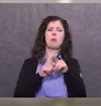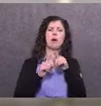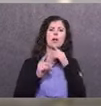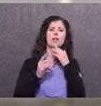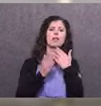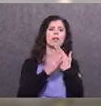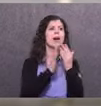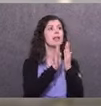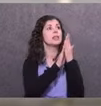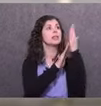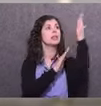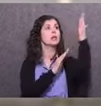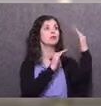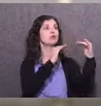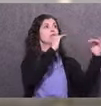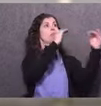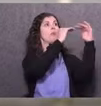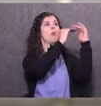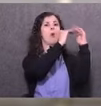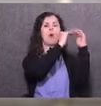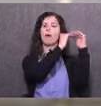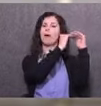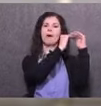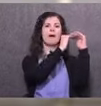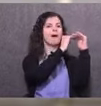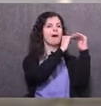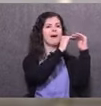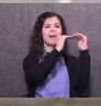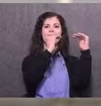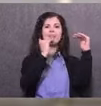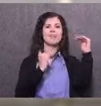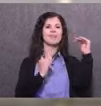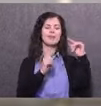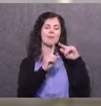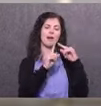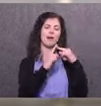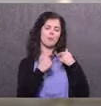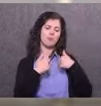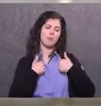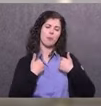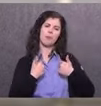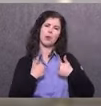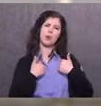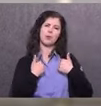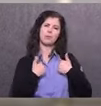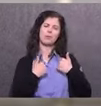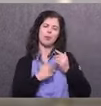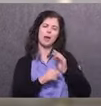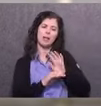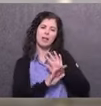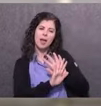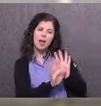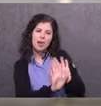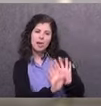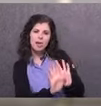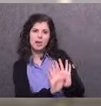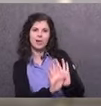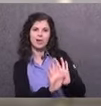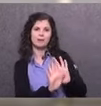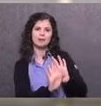Deus, mas aniquilou-se a si próprio.